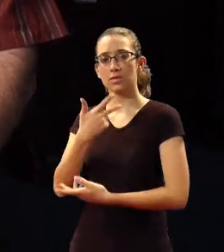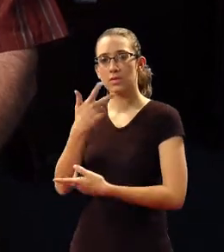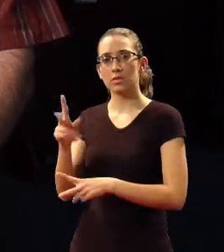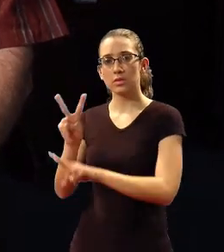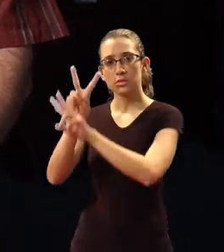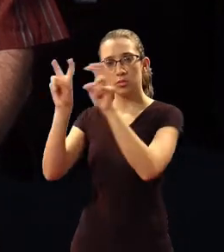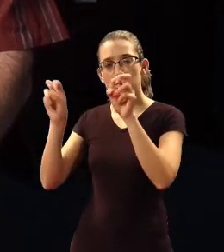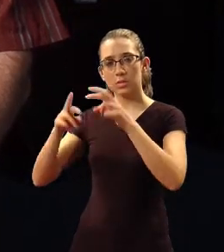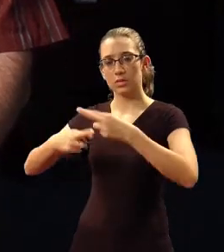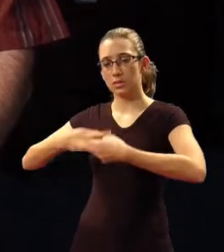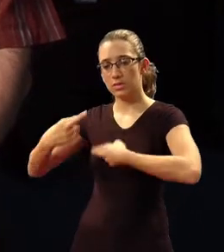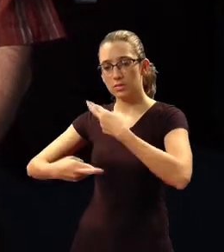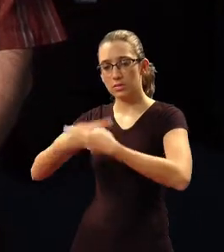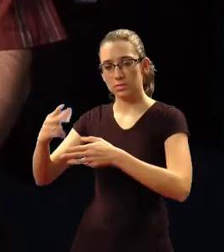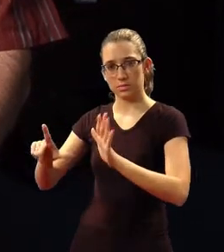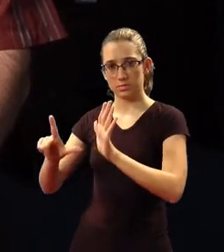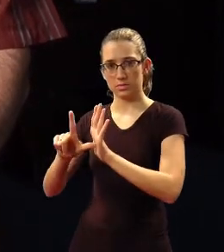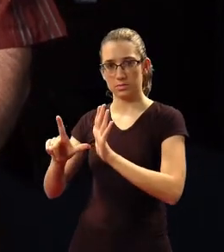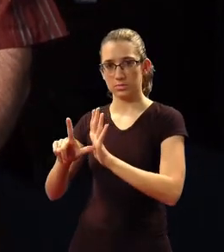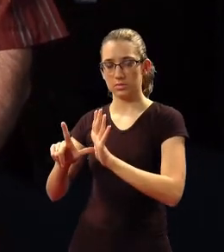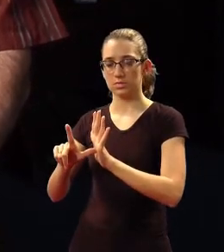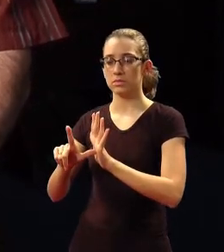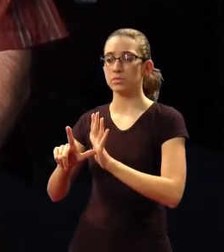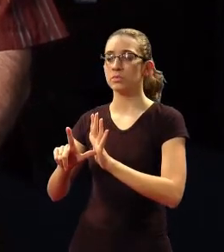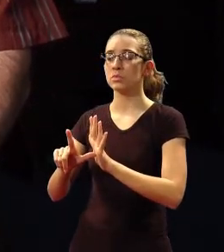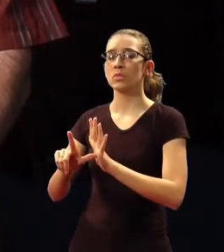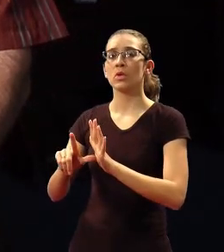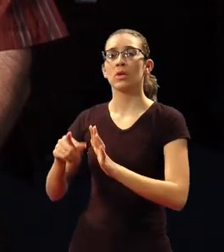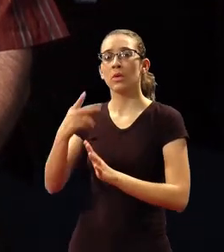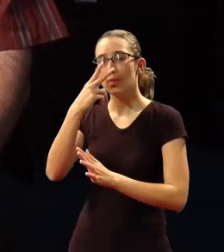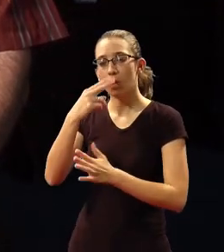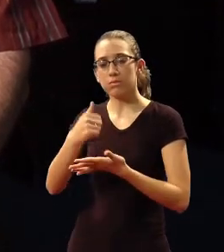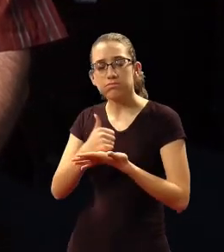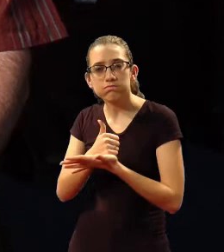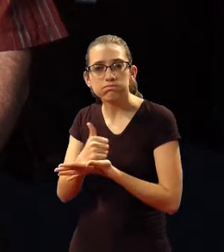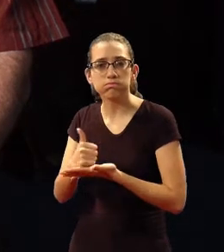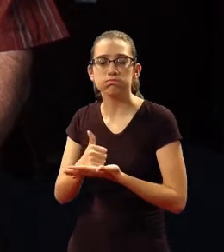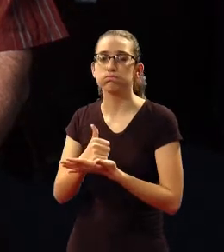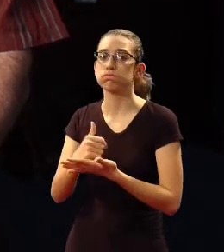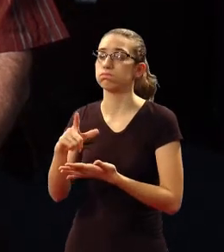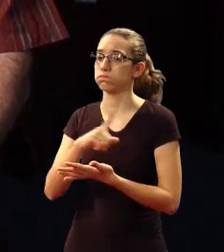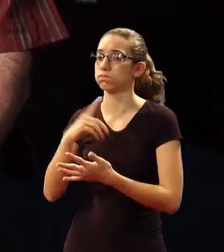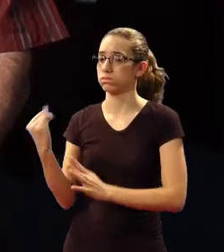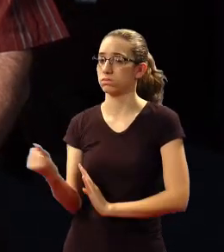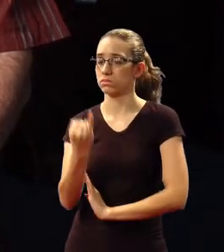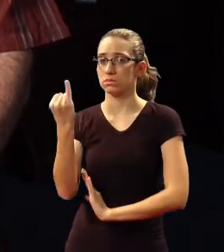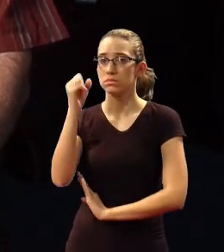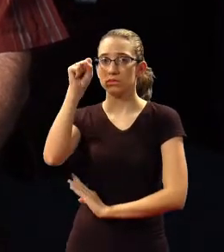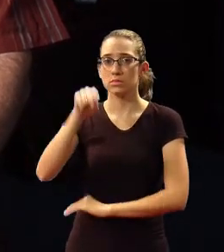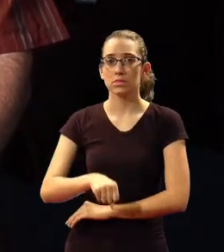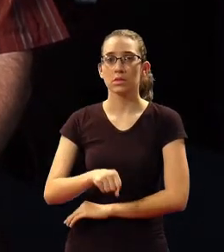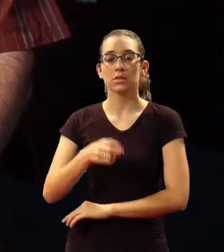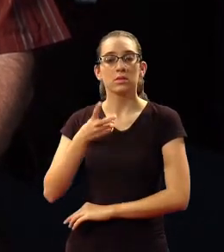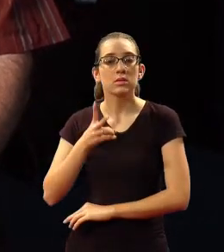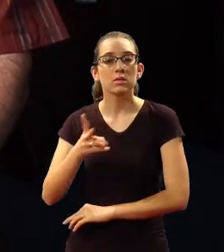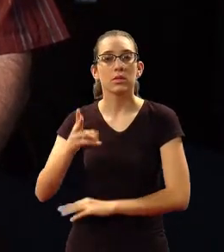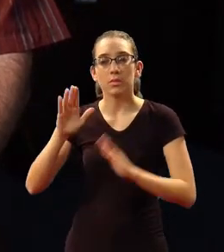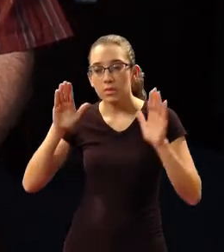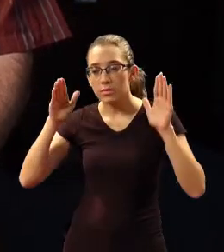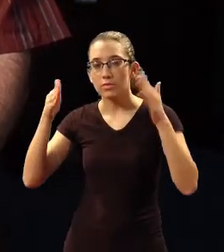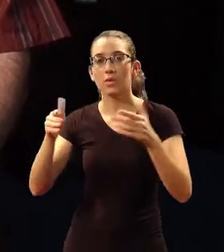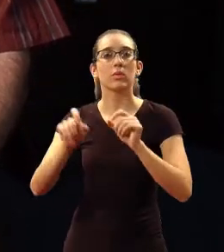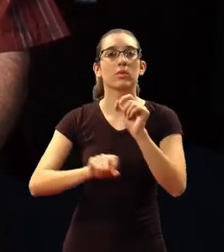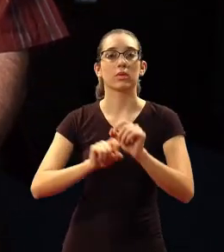Quando nós falamos de reforma luterana, uma das questões básicas e importantes que nós temos que